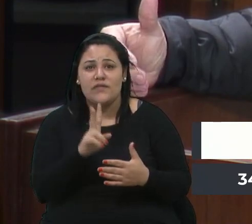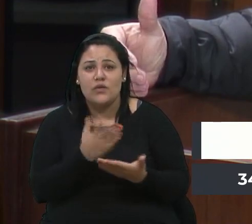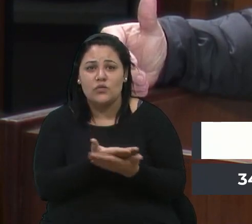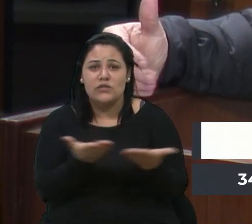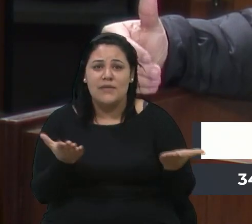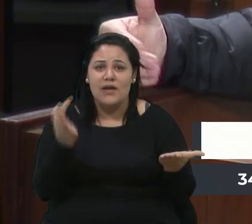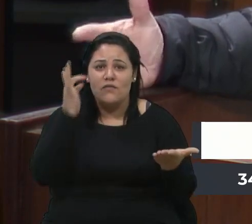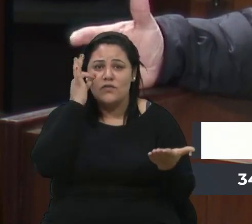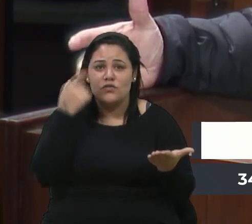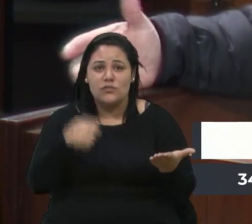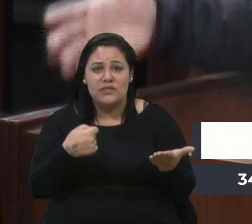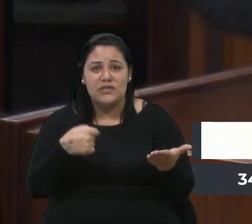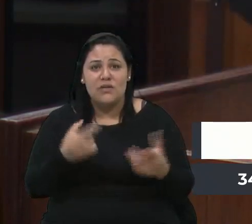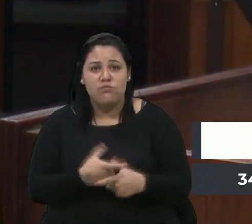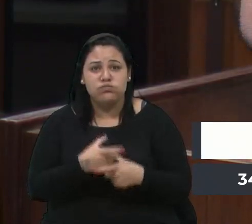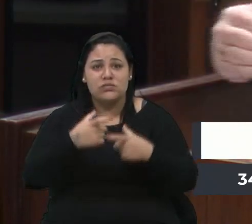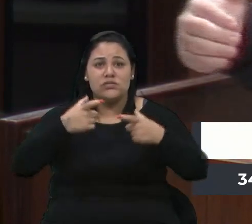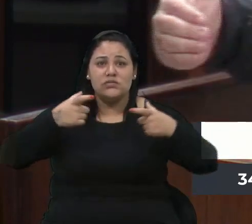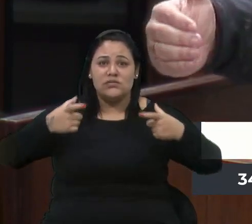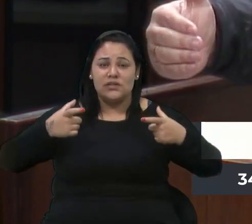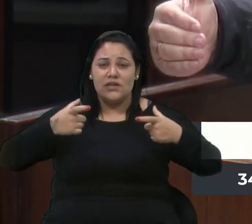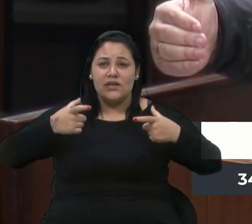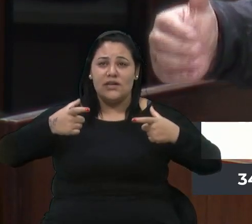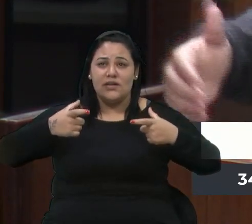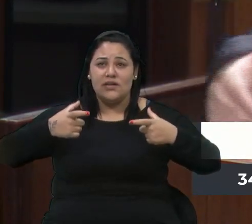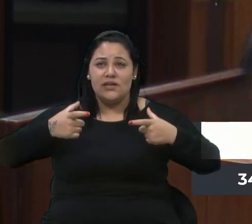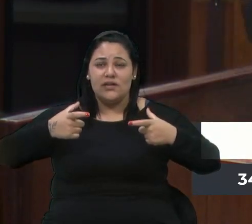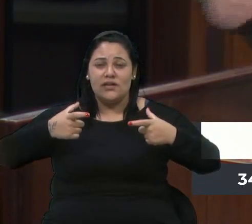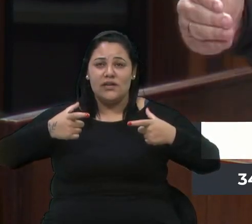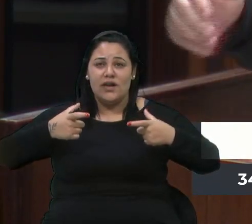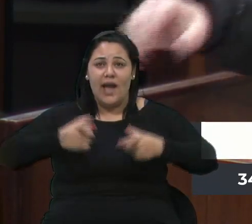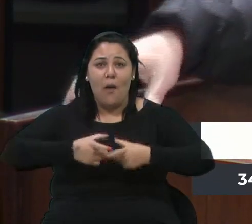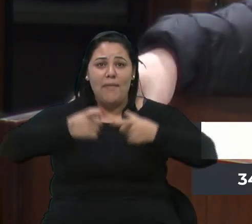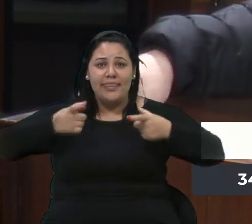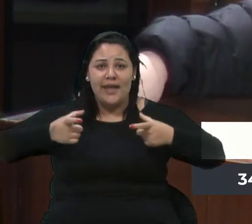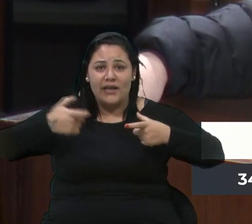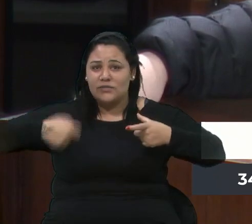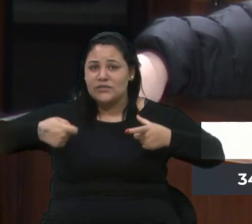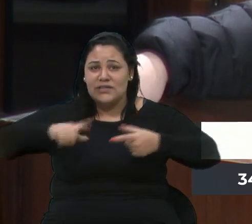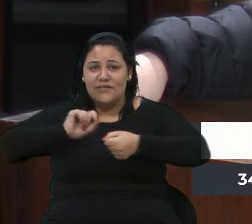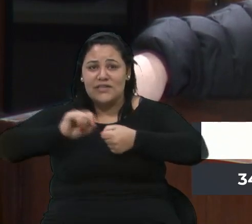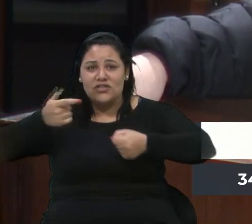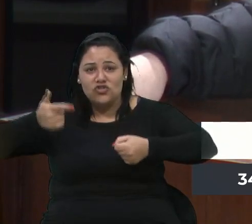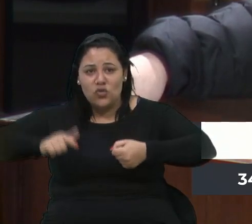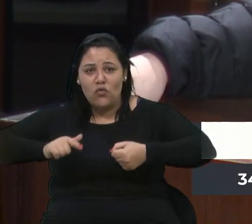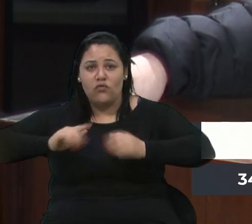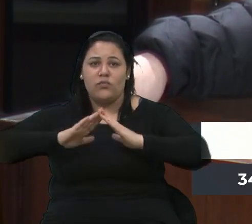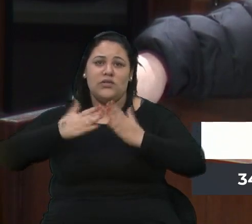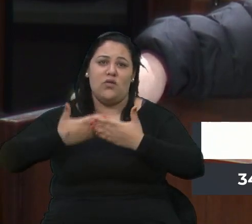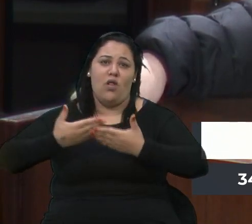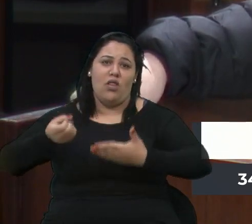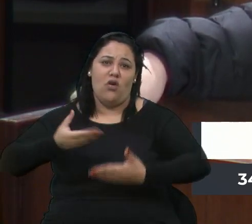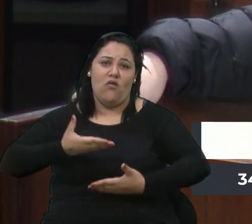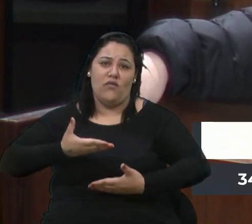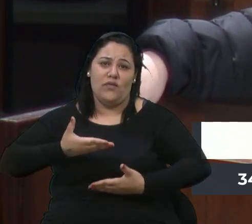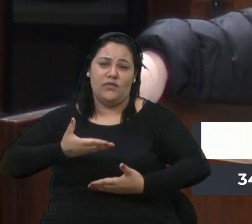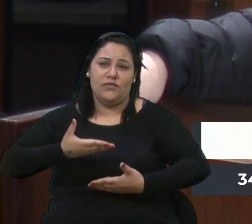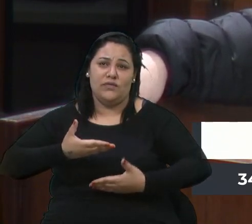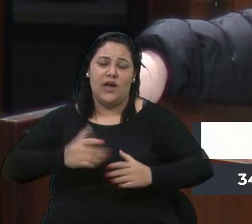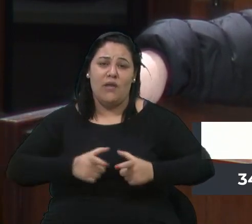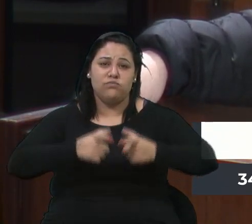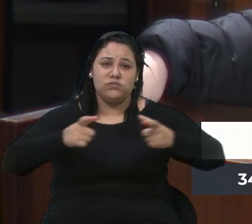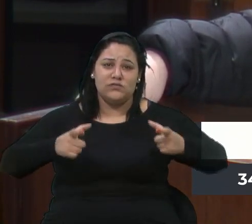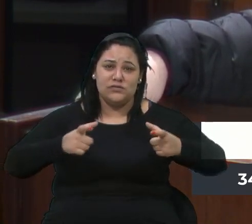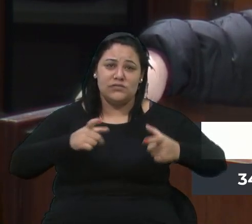temos que ampliar, que é muito mais barato de ampliar do que fazer uma nova escola. A ampliação da Padre Leonardo Murialdo, eu